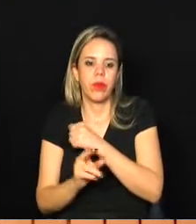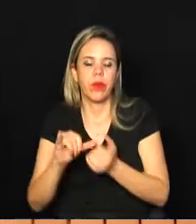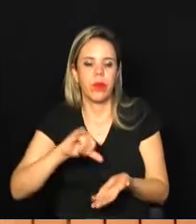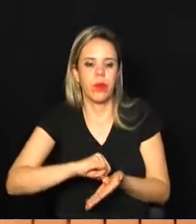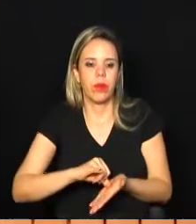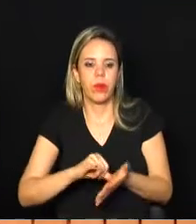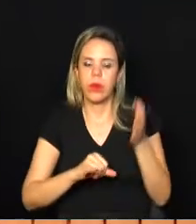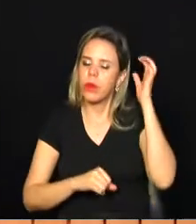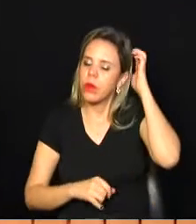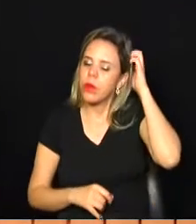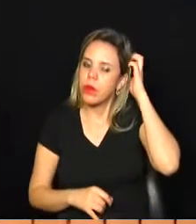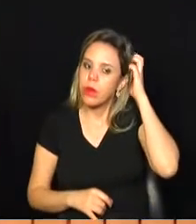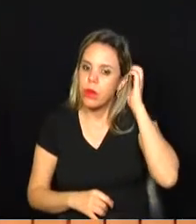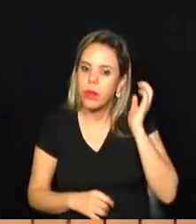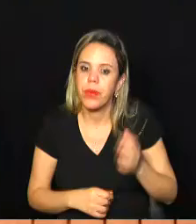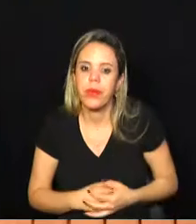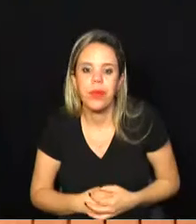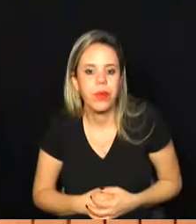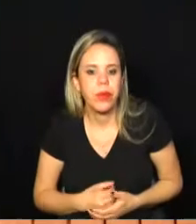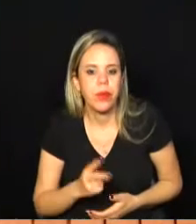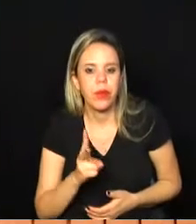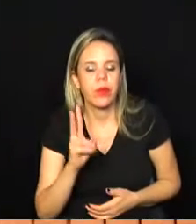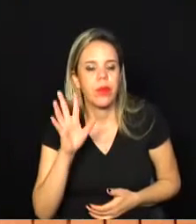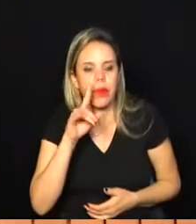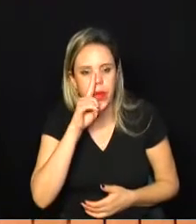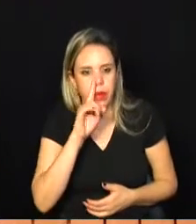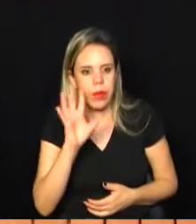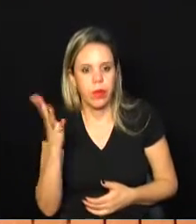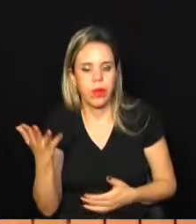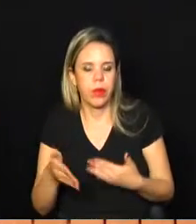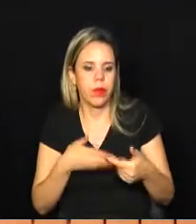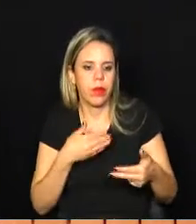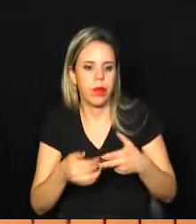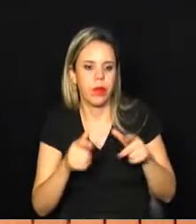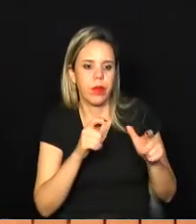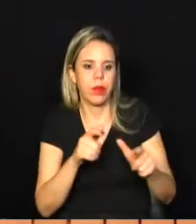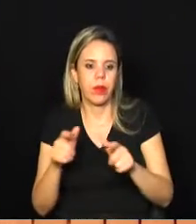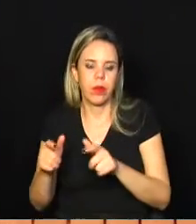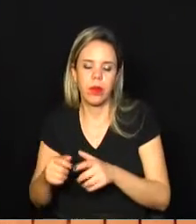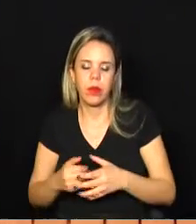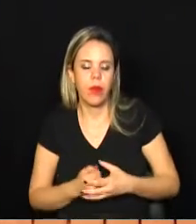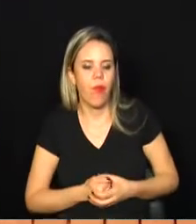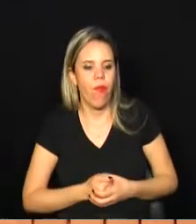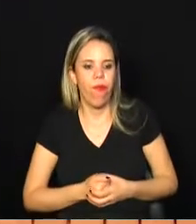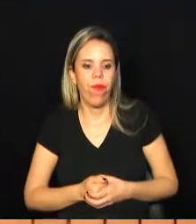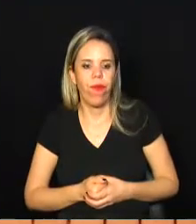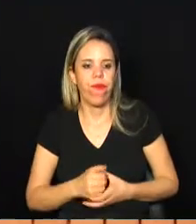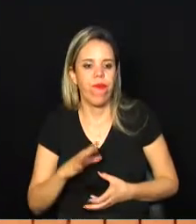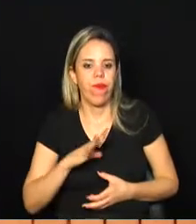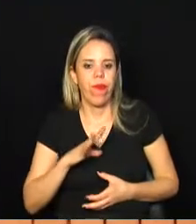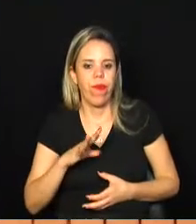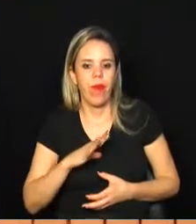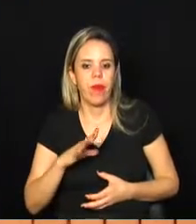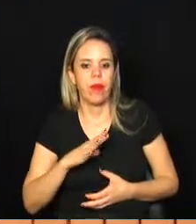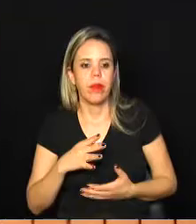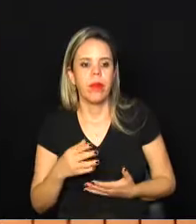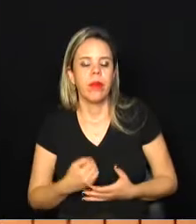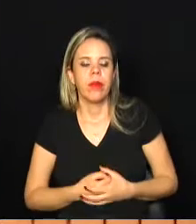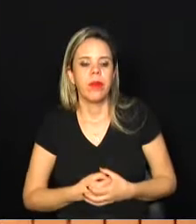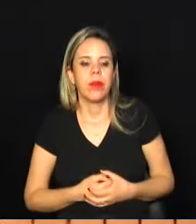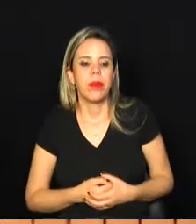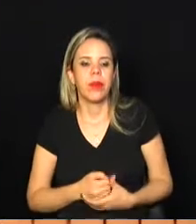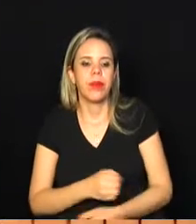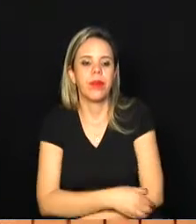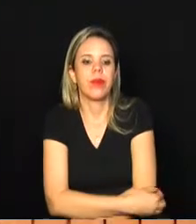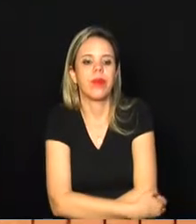central ela sempre corre o risco em qualquer localidade em qualquer cidade dela